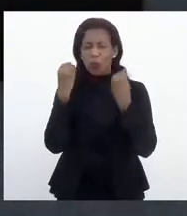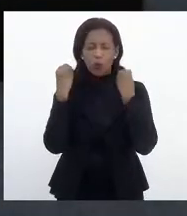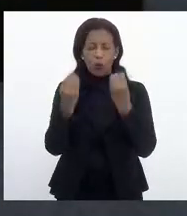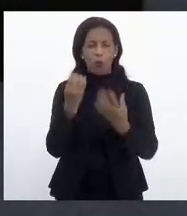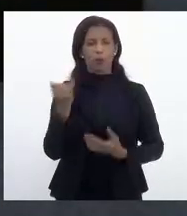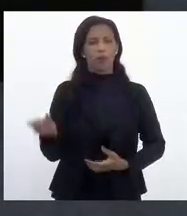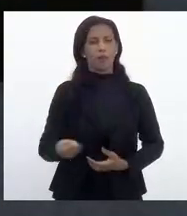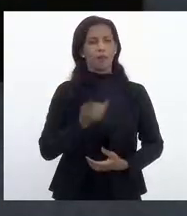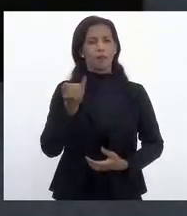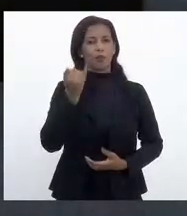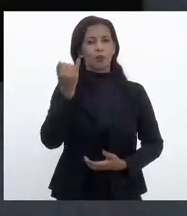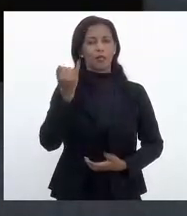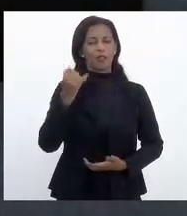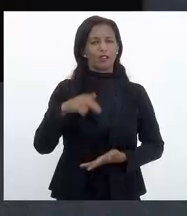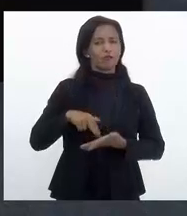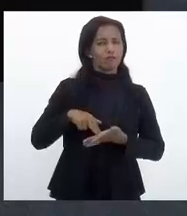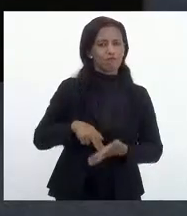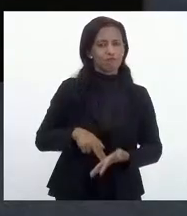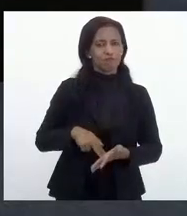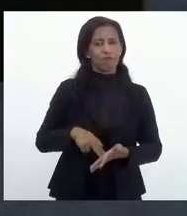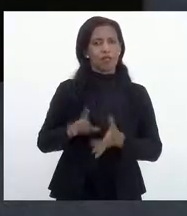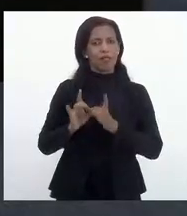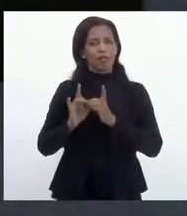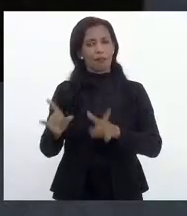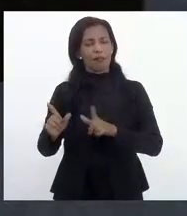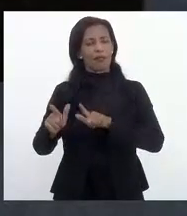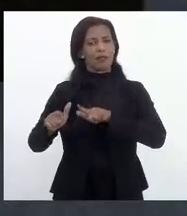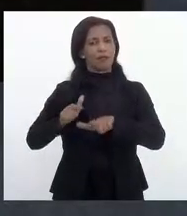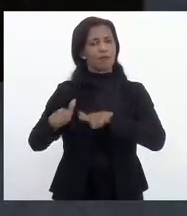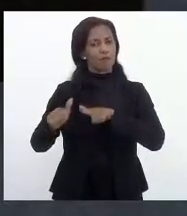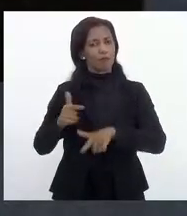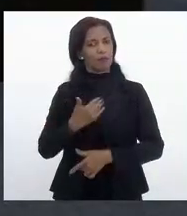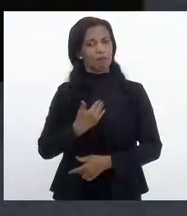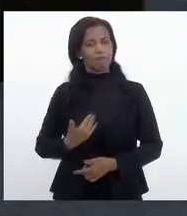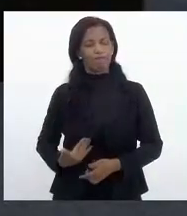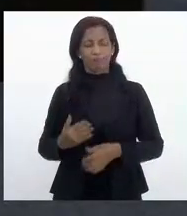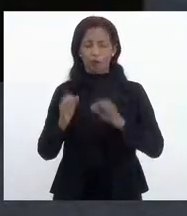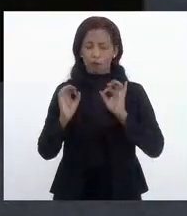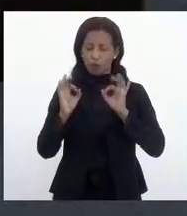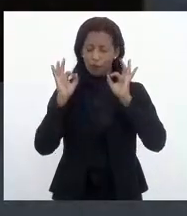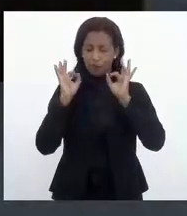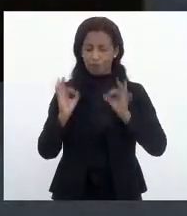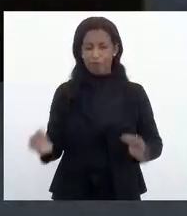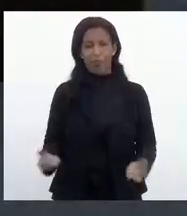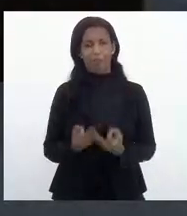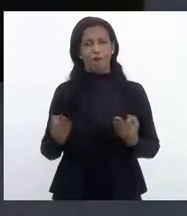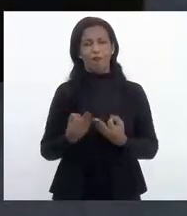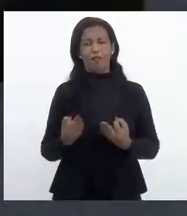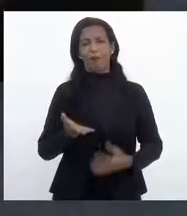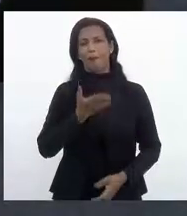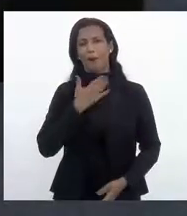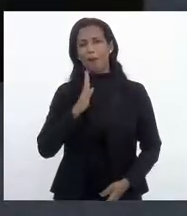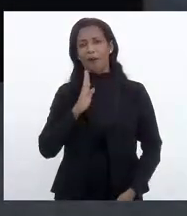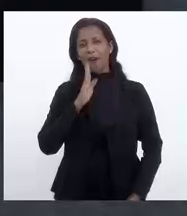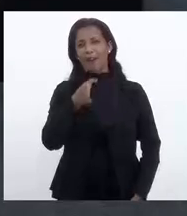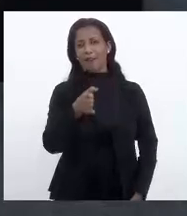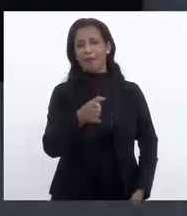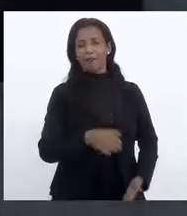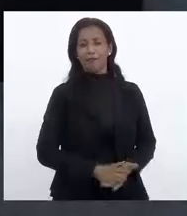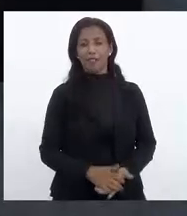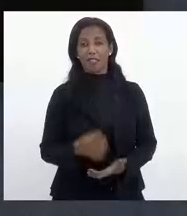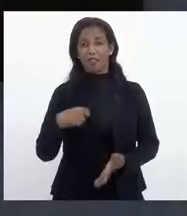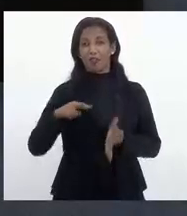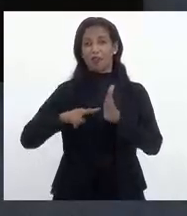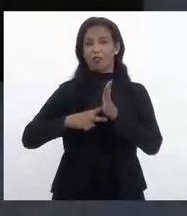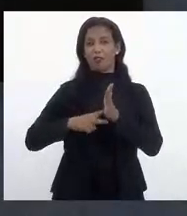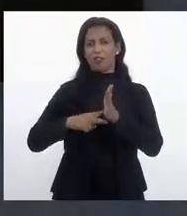importante é a estabilidade EA independência do Servidor Público só foi cirúrgico e mandou o papo reto e aqui eu tô